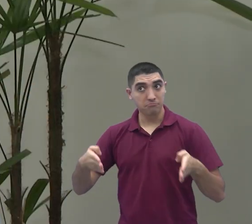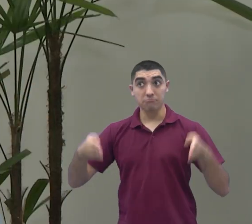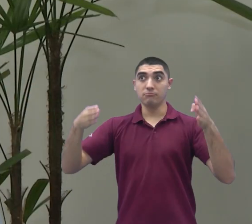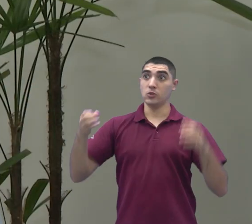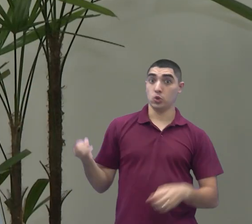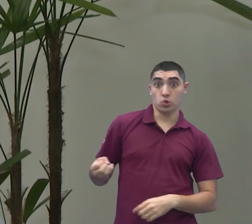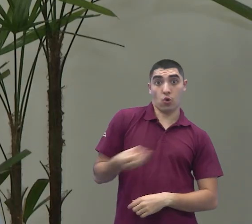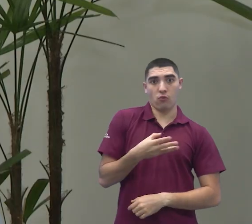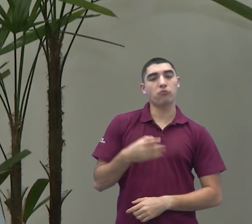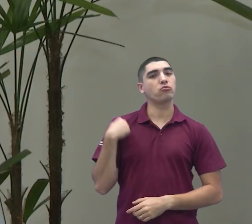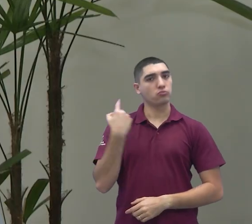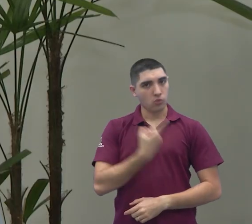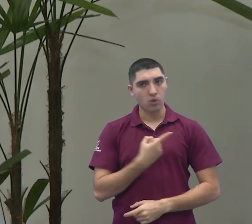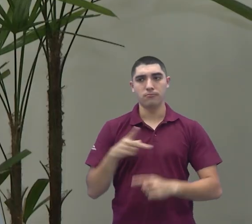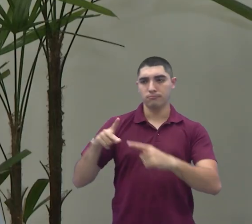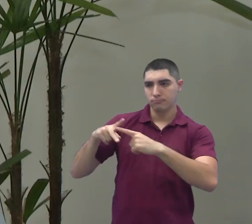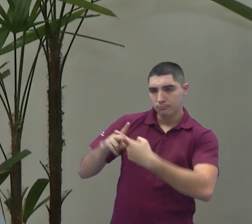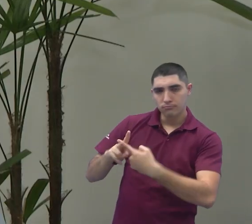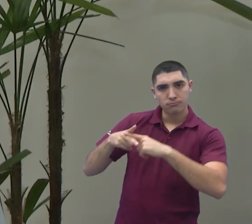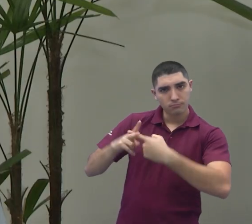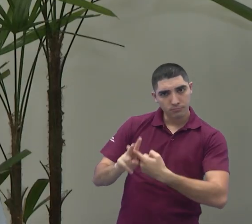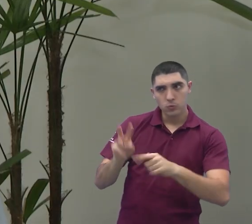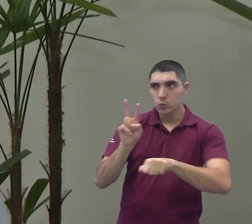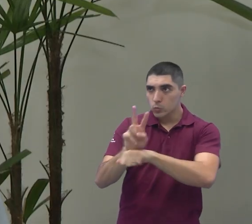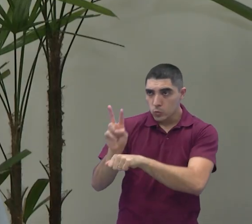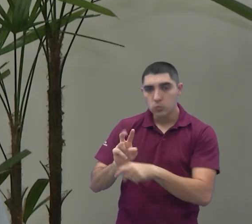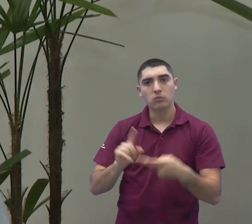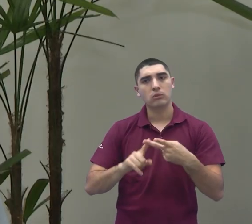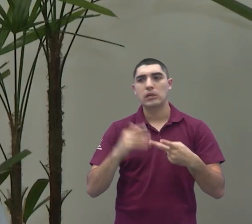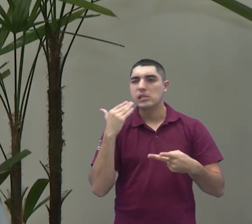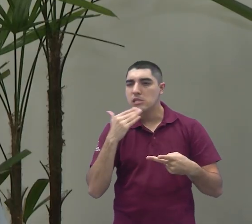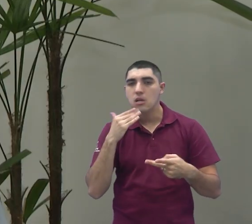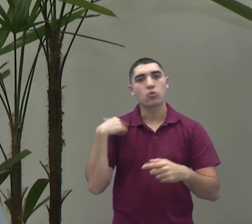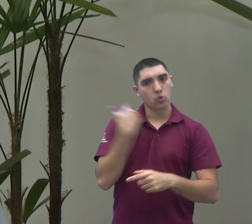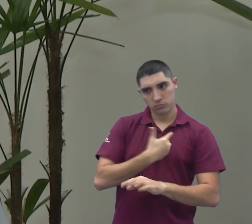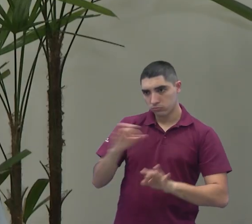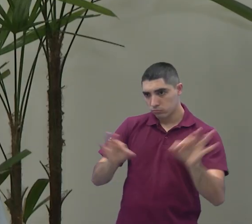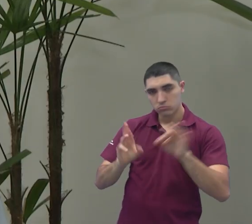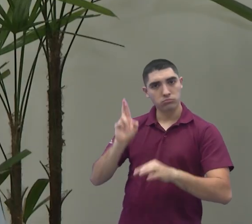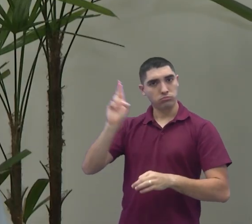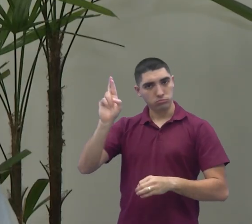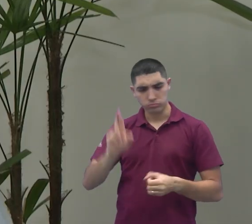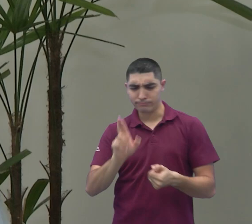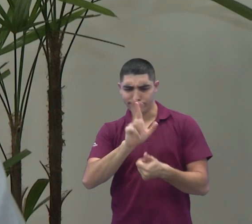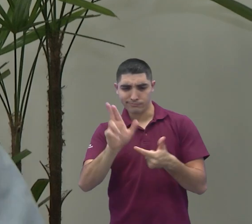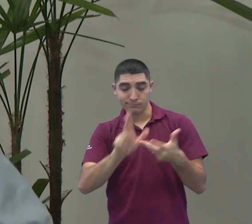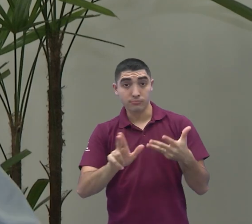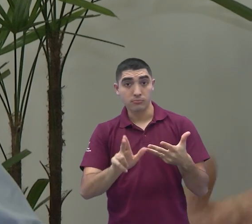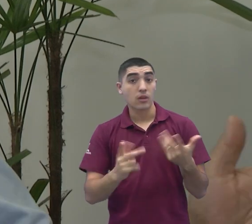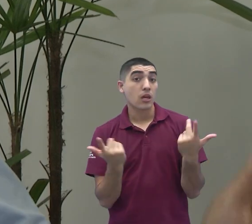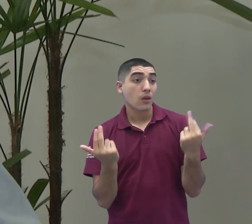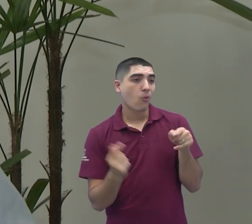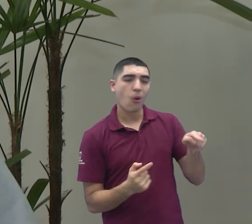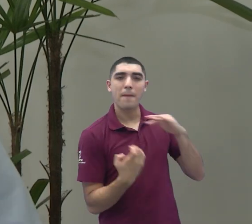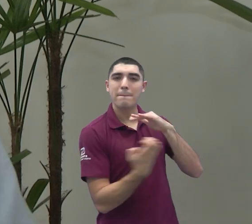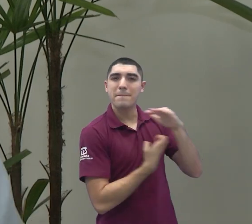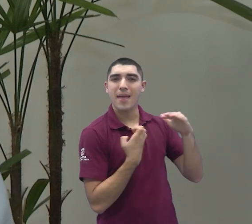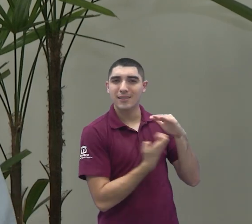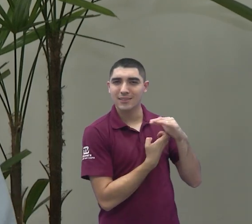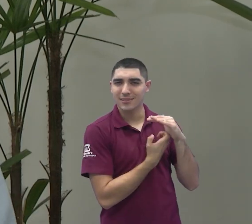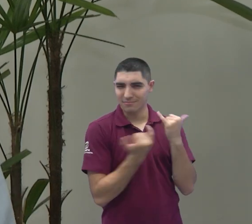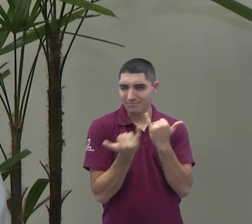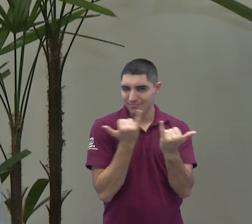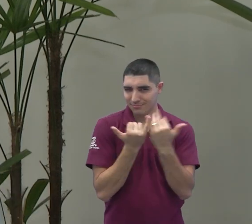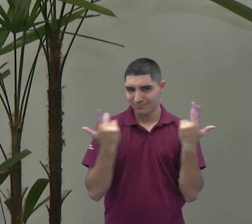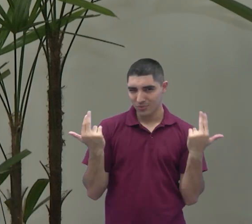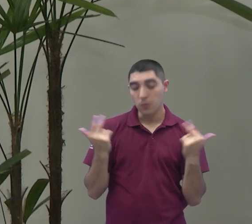prédio, nós tínhamos a manutenção preditiva, preventiva e corretiva, que é um conceito que as empresas